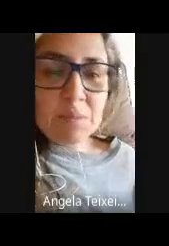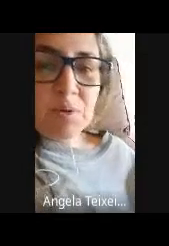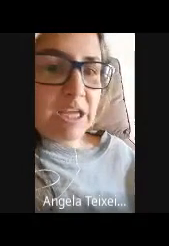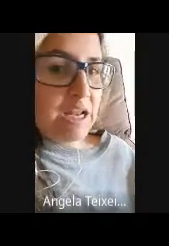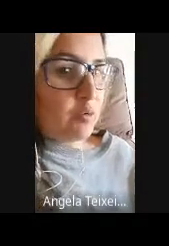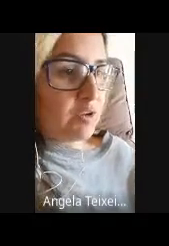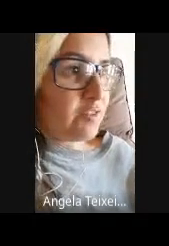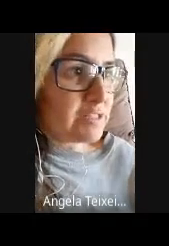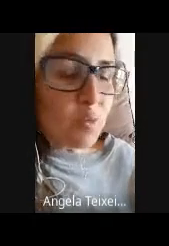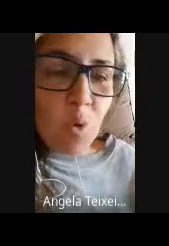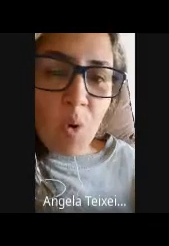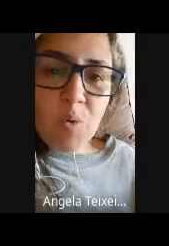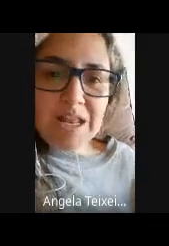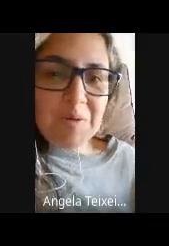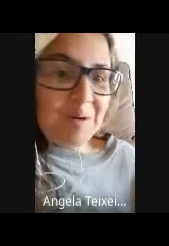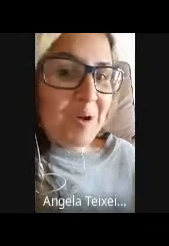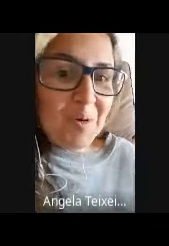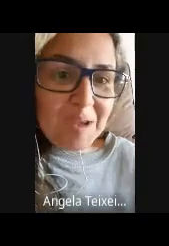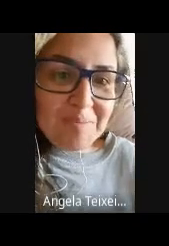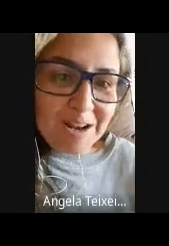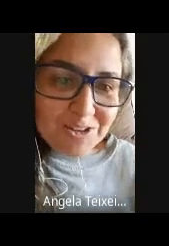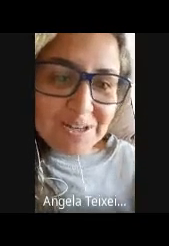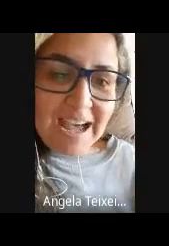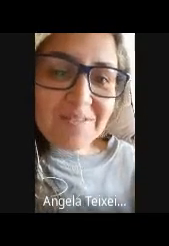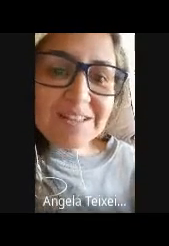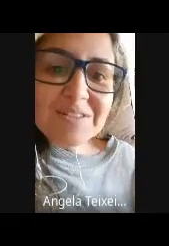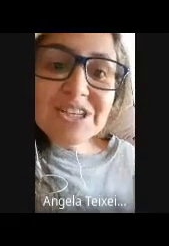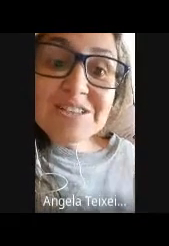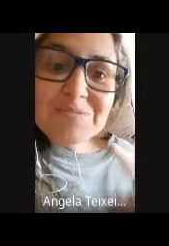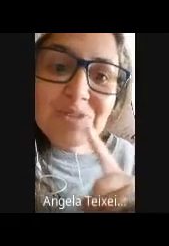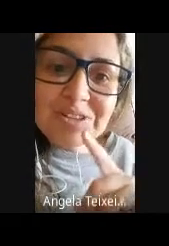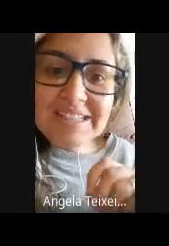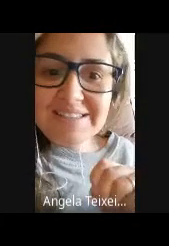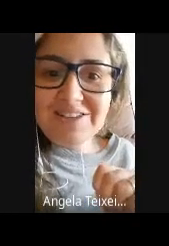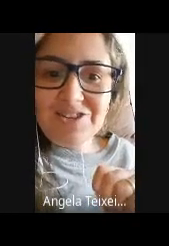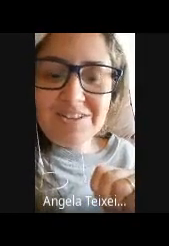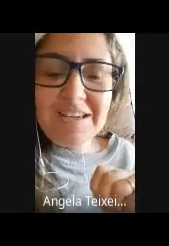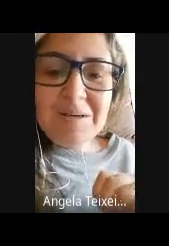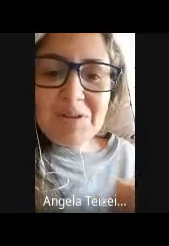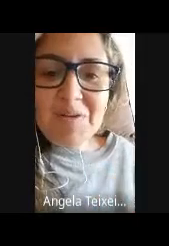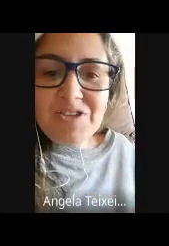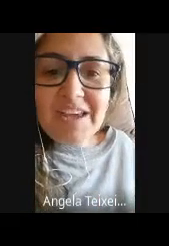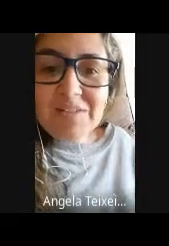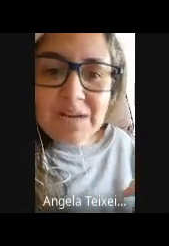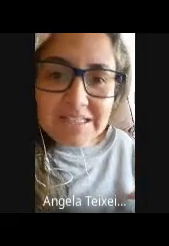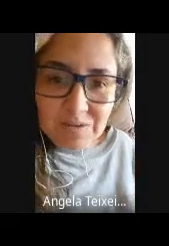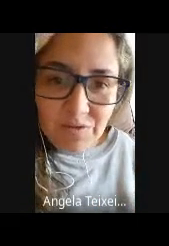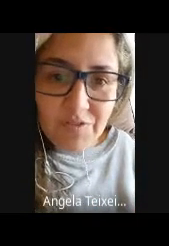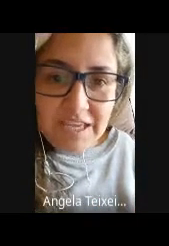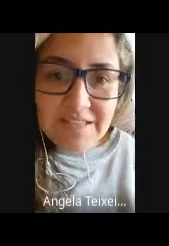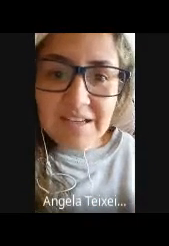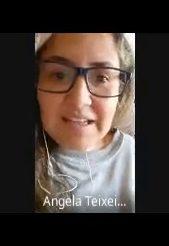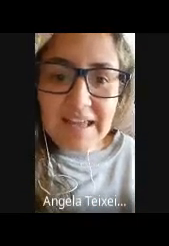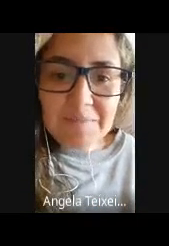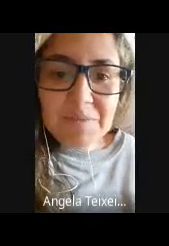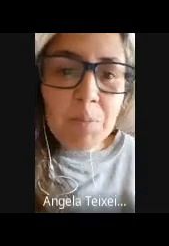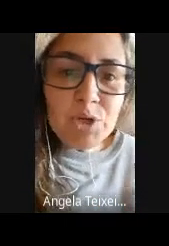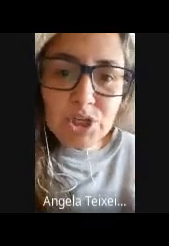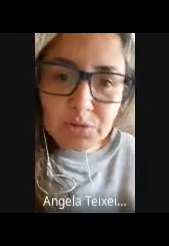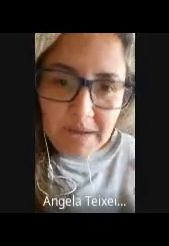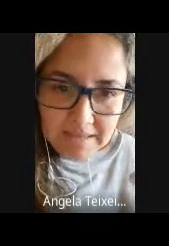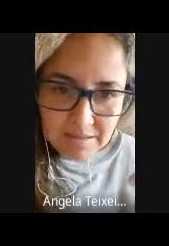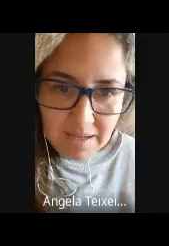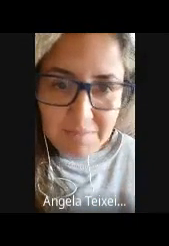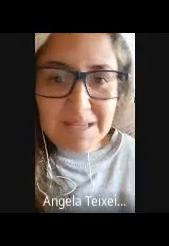o máximo, porque ele é o que fazia o gol, ele é o que melhor jogava, então eu achei isso muito interessante. Porque eu acho que a educação física, né?